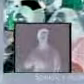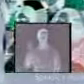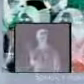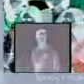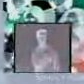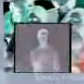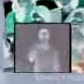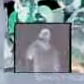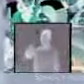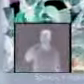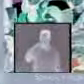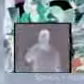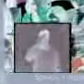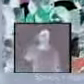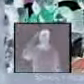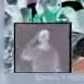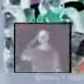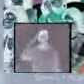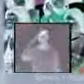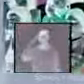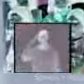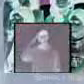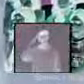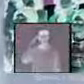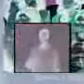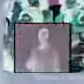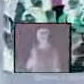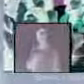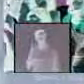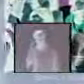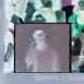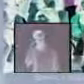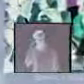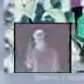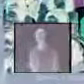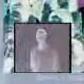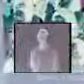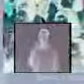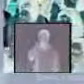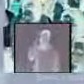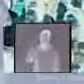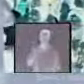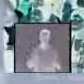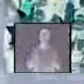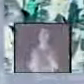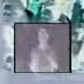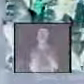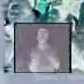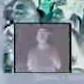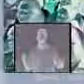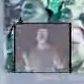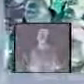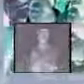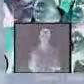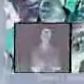O que ela faz? Acho coisa espetacular. Mandou a empregada embora? Matou a empregada, já que ela tinha o poder de